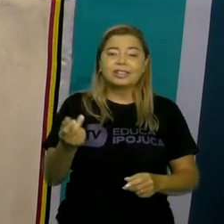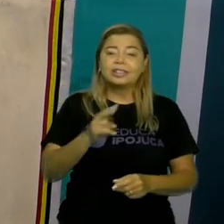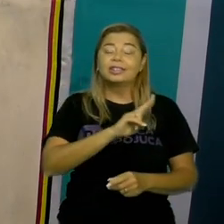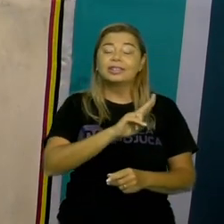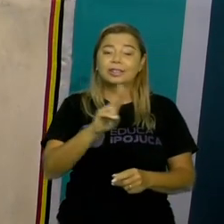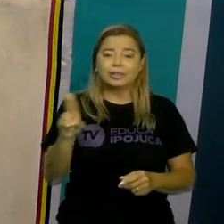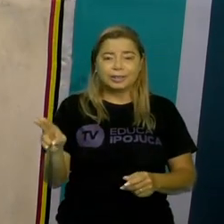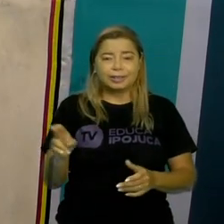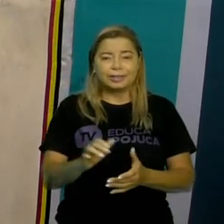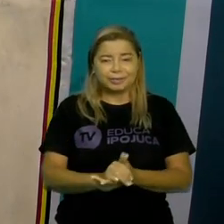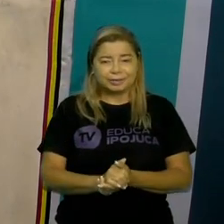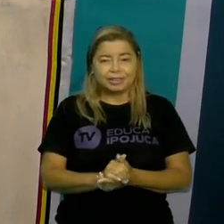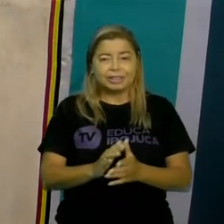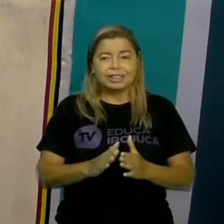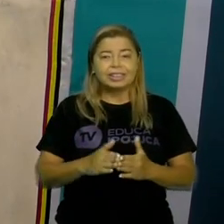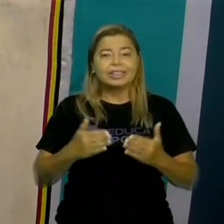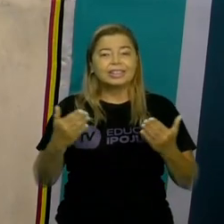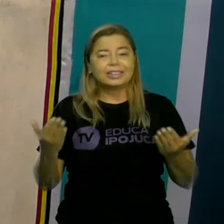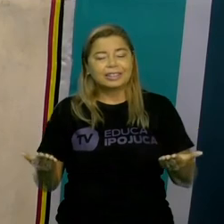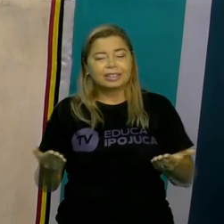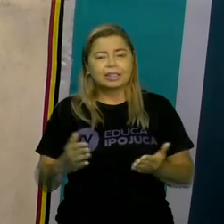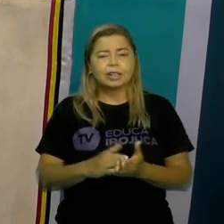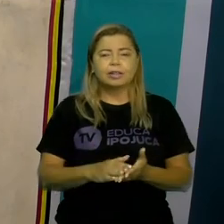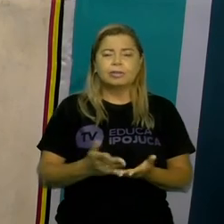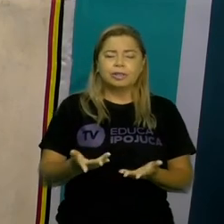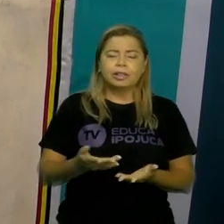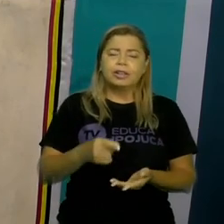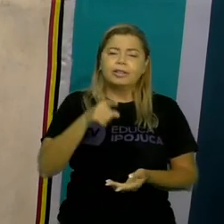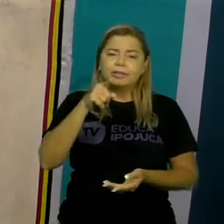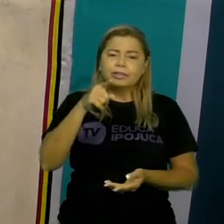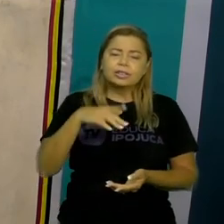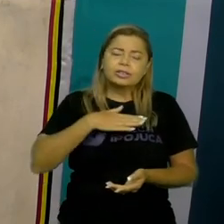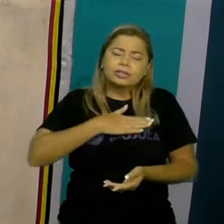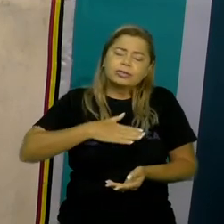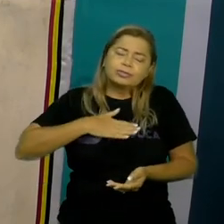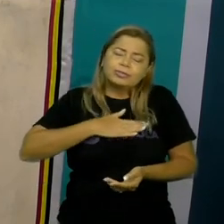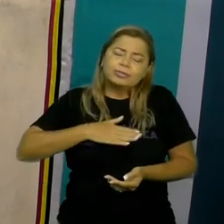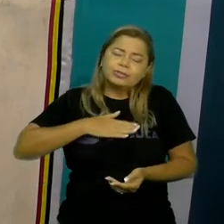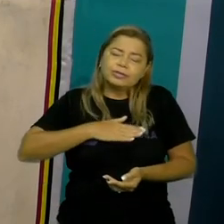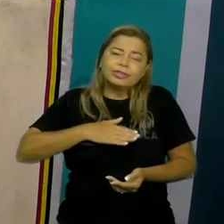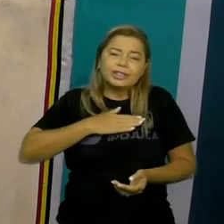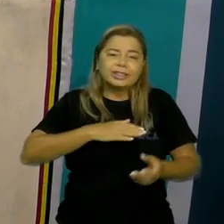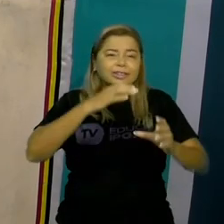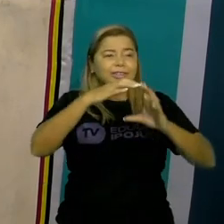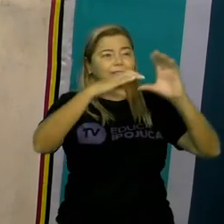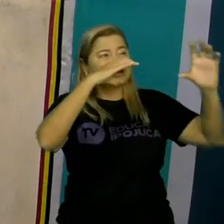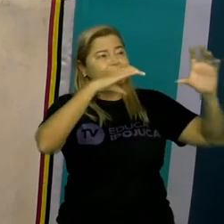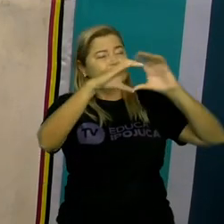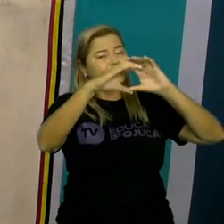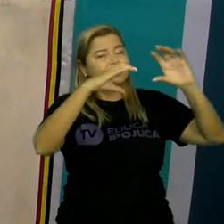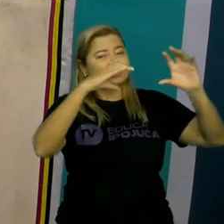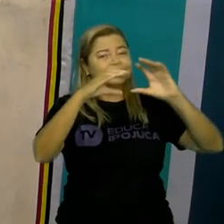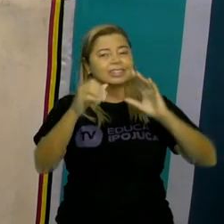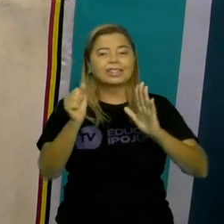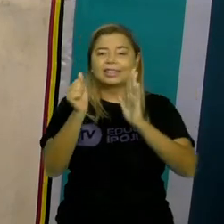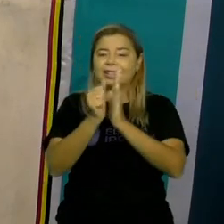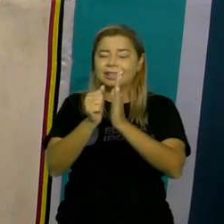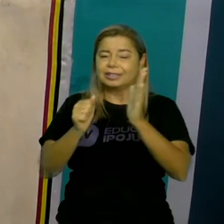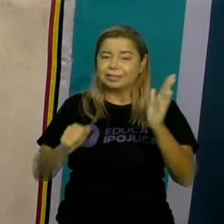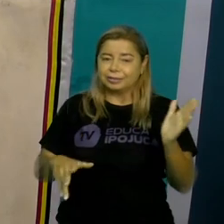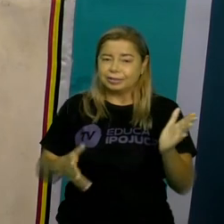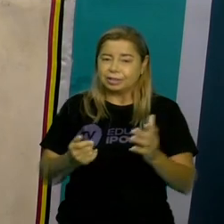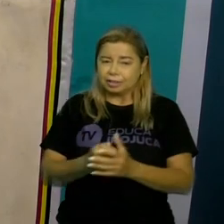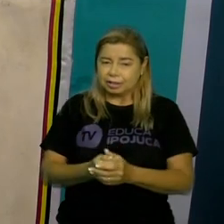nome. Espero que vocês tenham gostado das músicas. Tenham gostado da atividade, ó, do rolinho